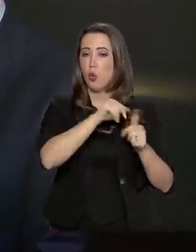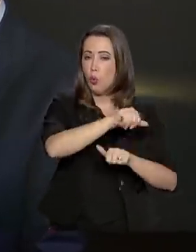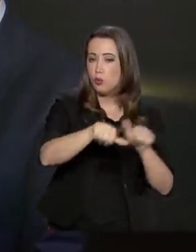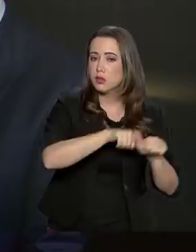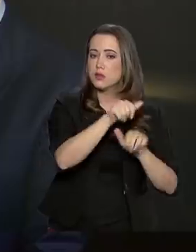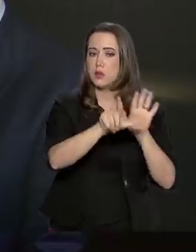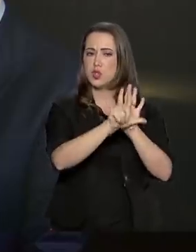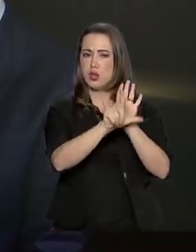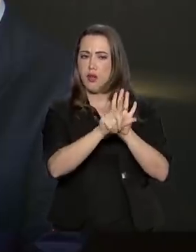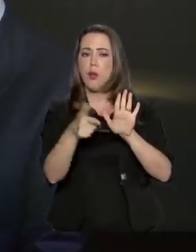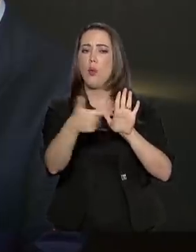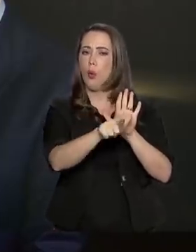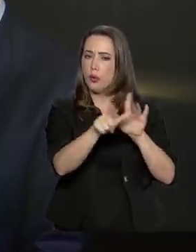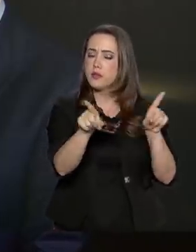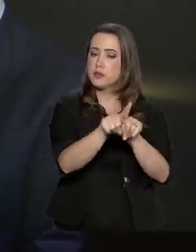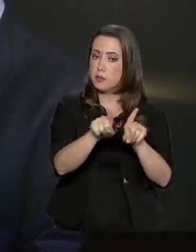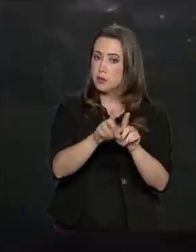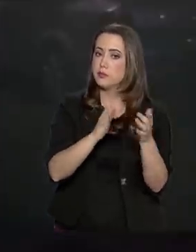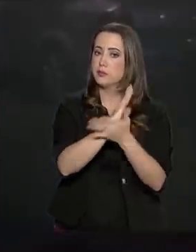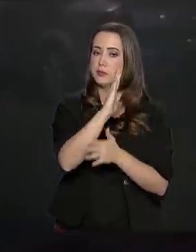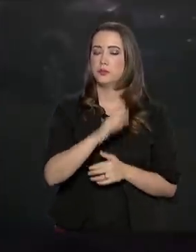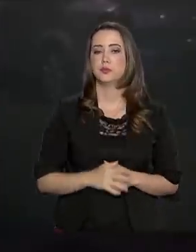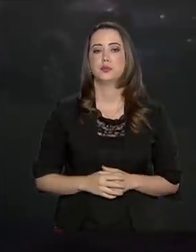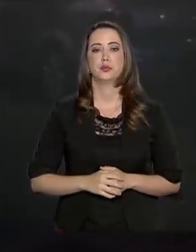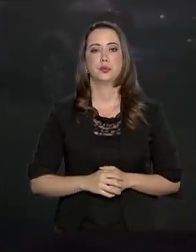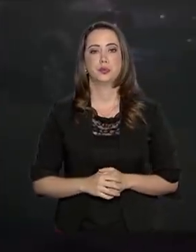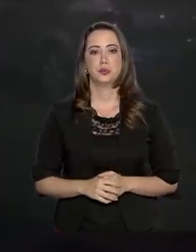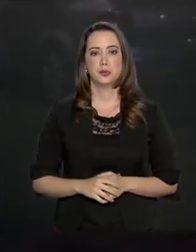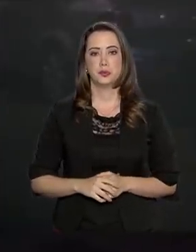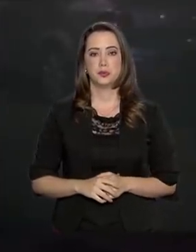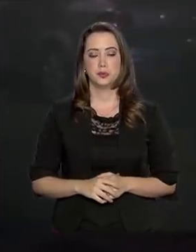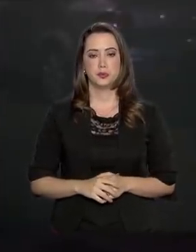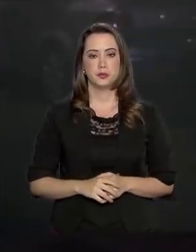também que temos que fazer na questão tributária.